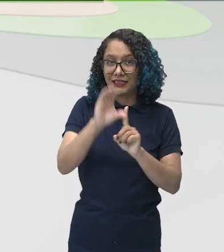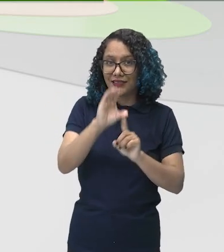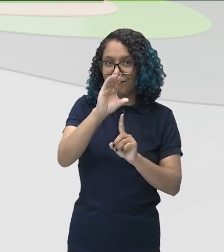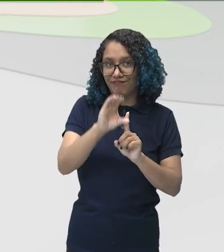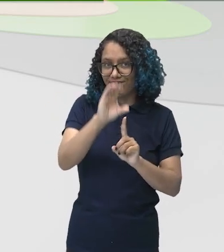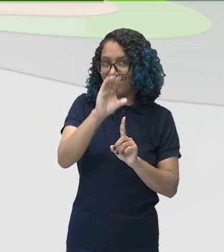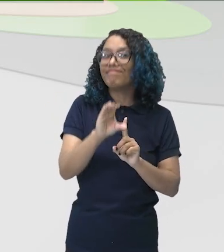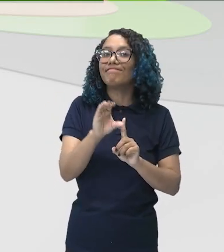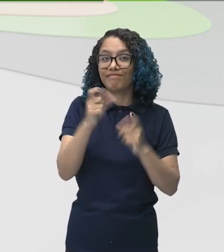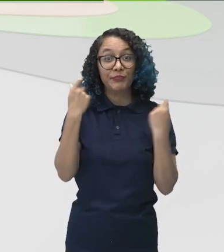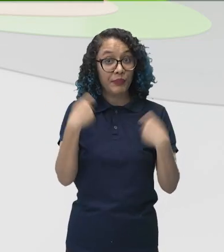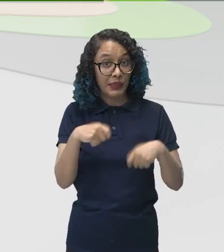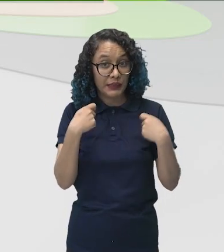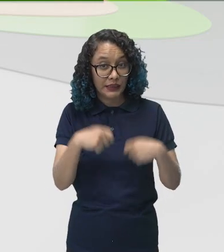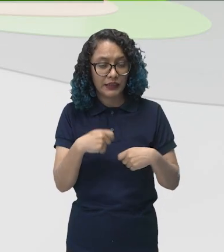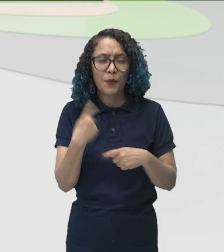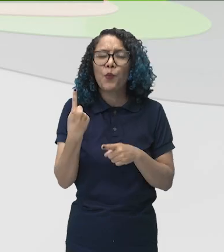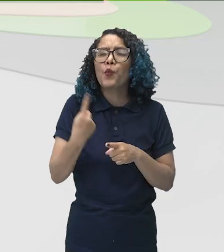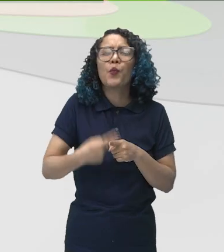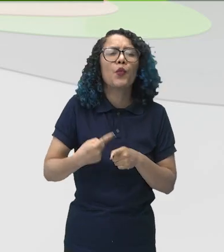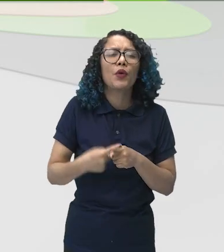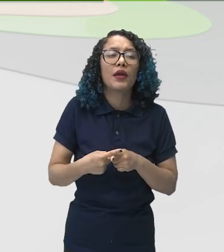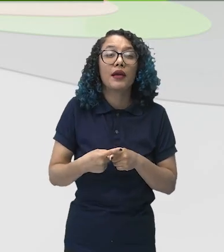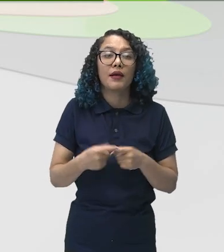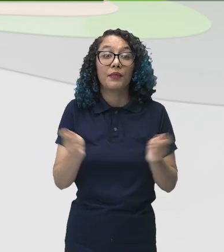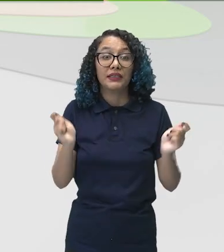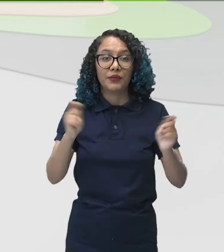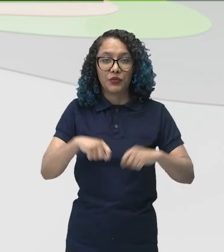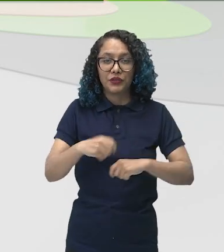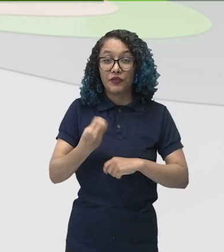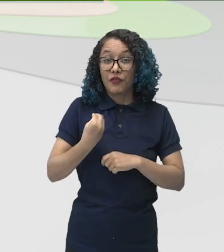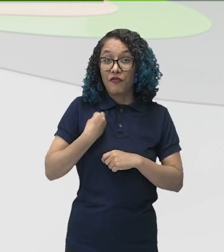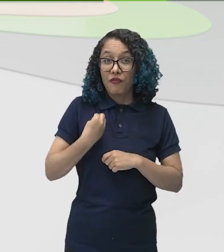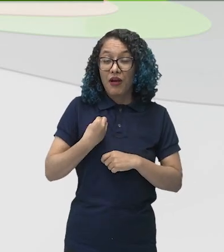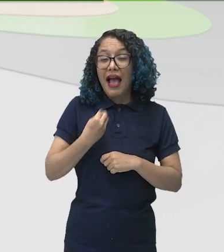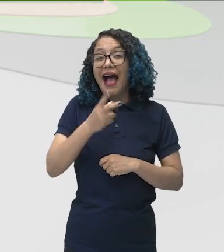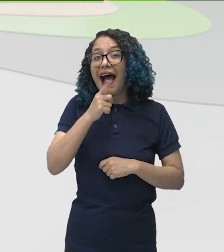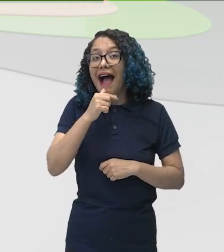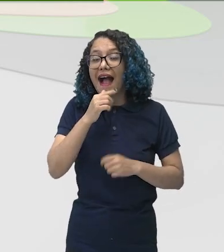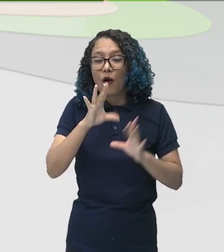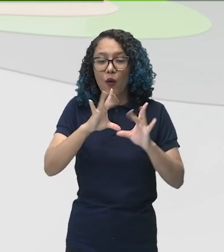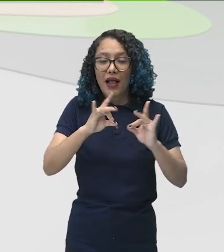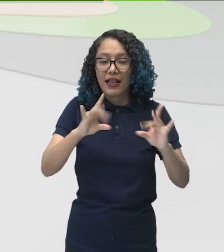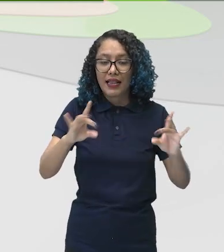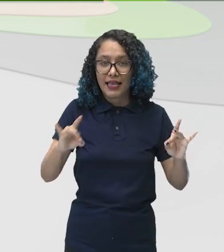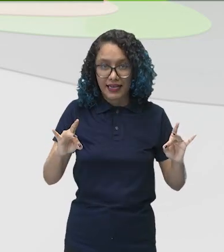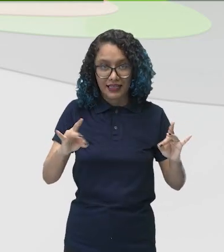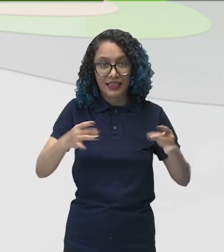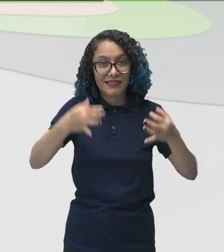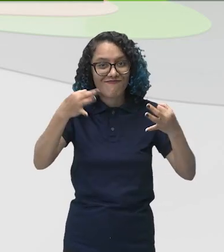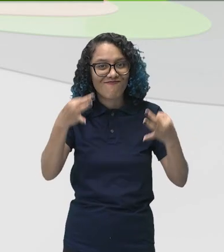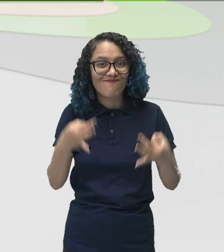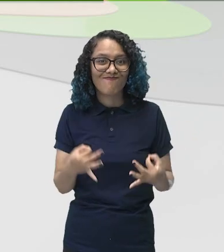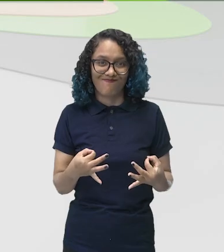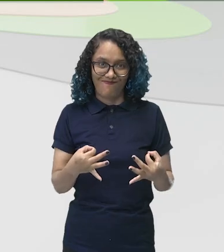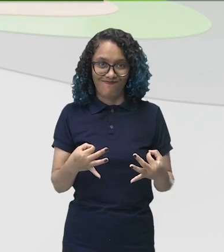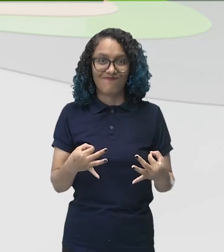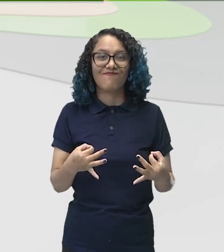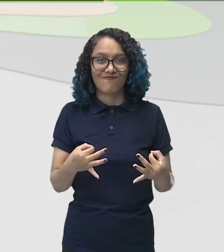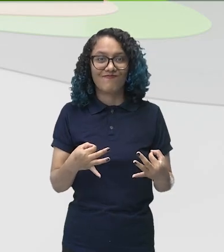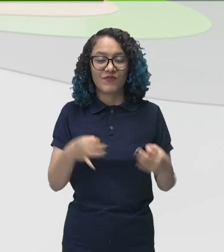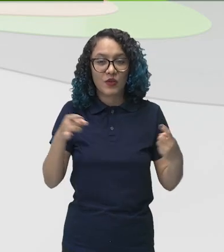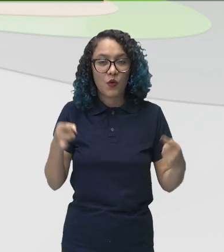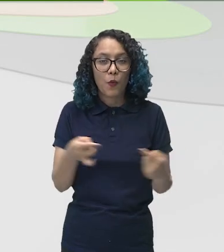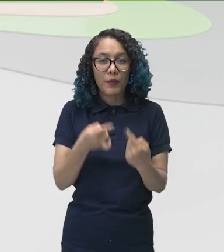graus Celsius. E para quê? Para que haja a presença de água líquida suficiente. E essa